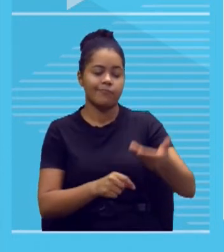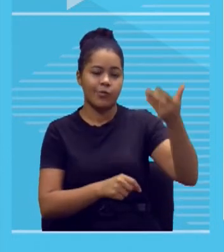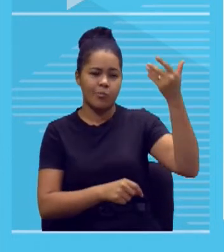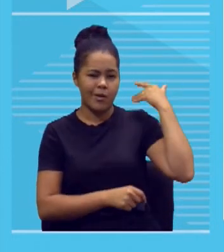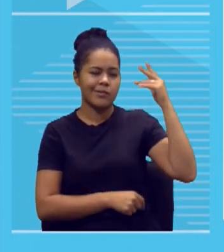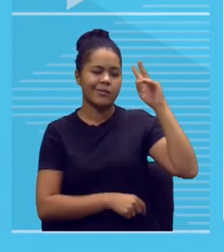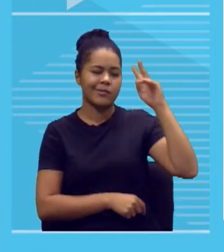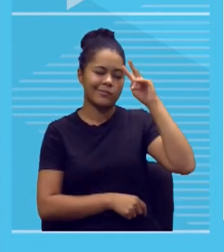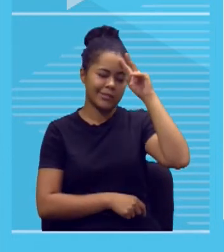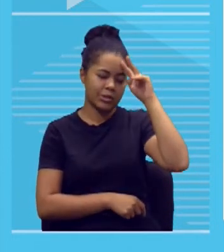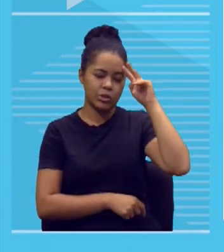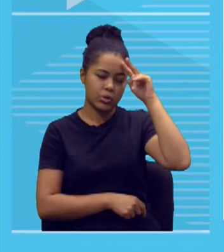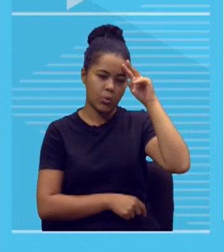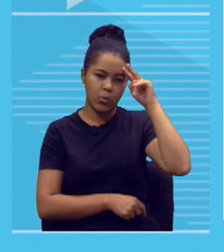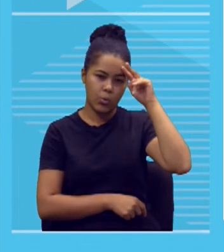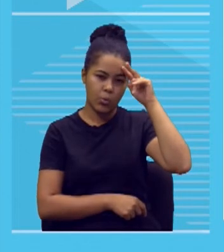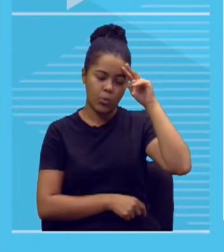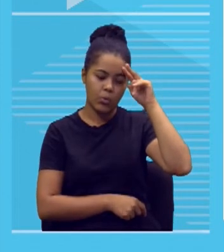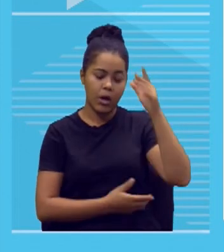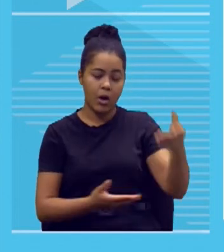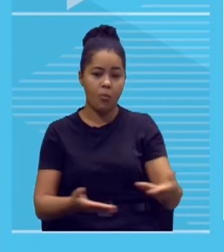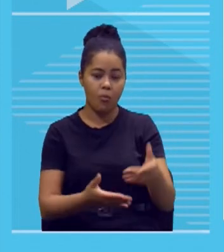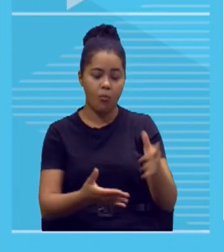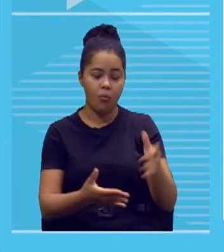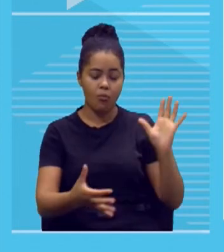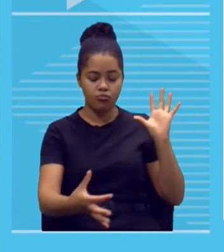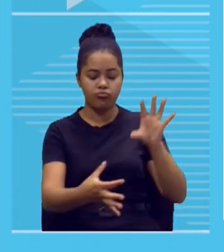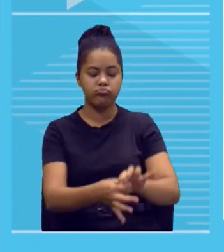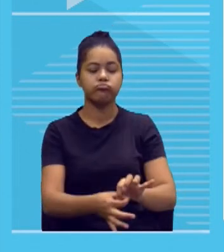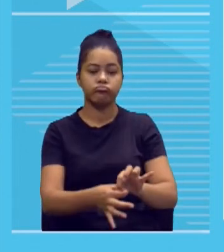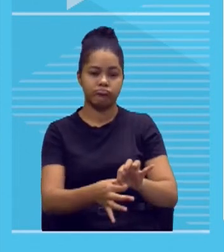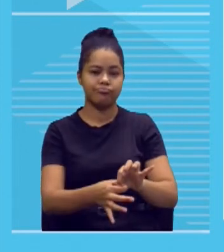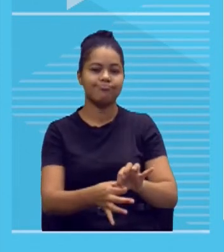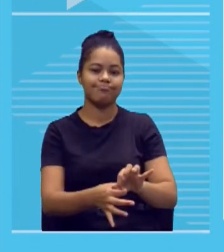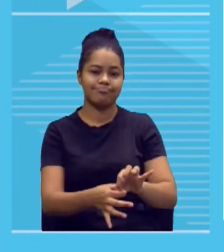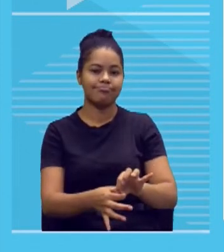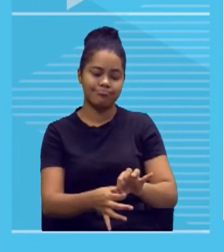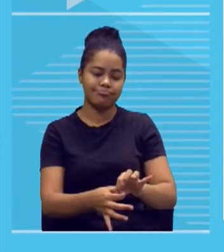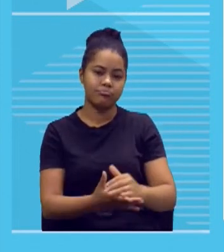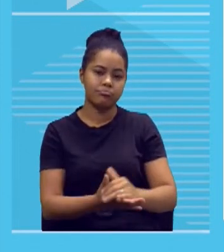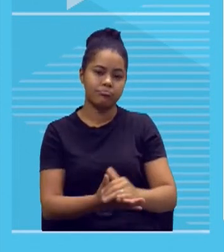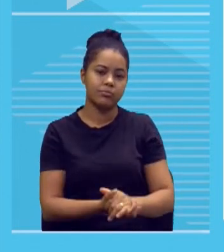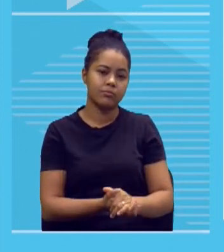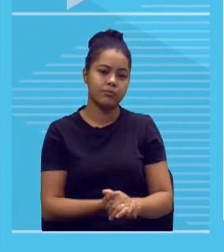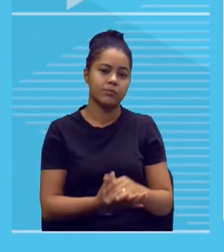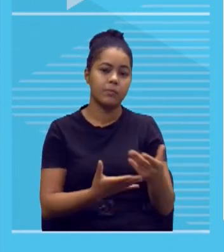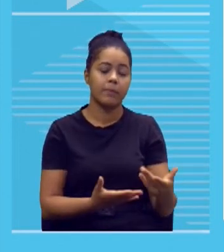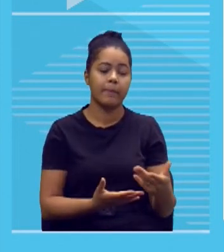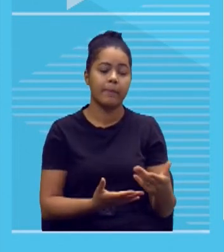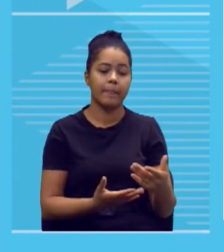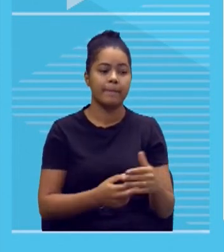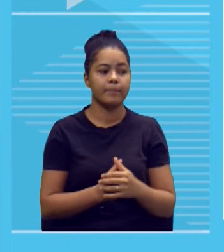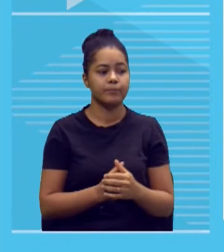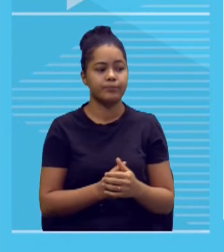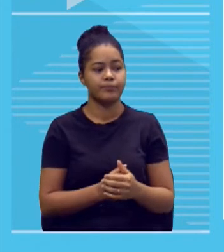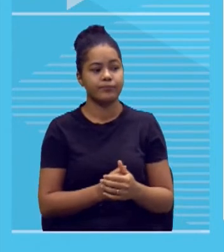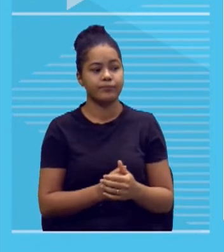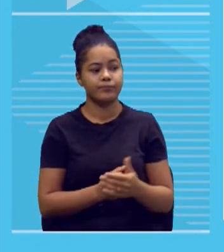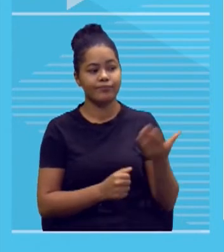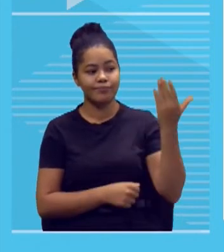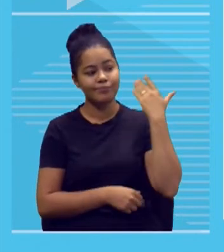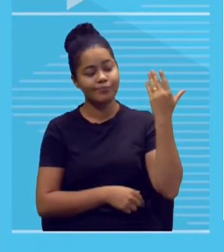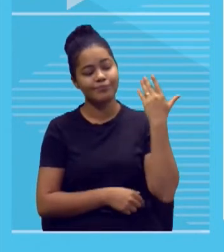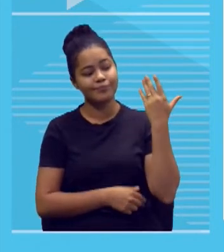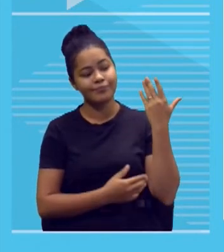da história da Terra ao presente é a partir daí que eu posso chegar